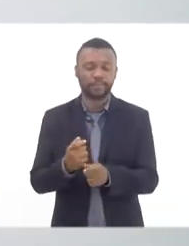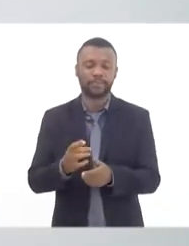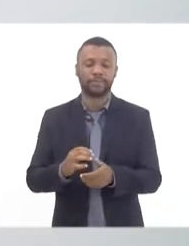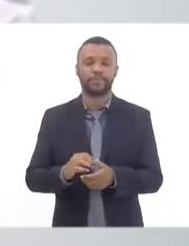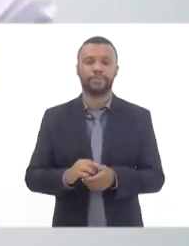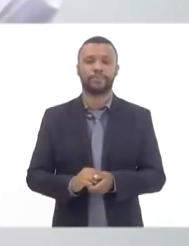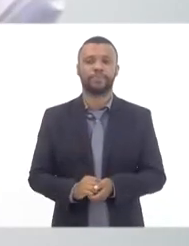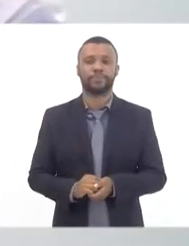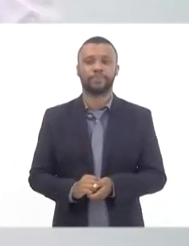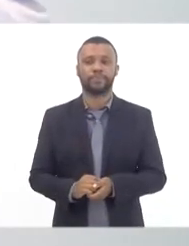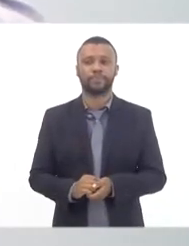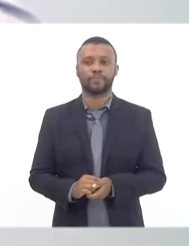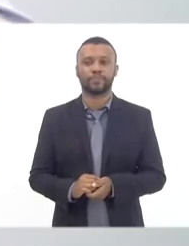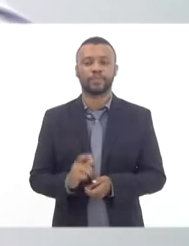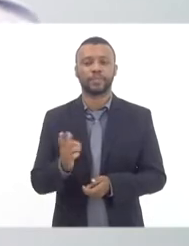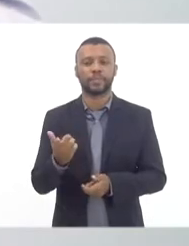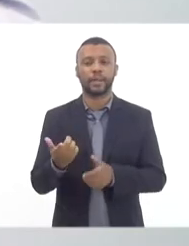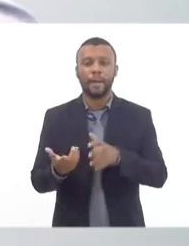Que deu